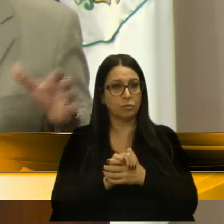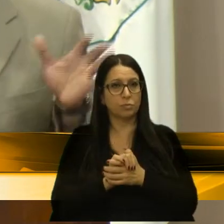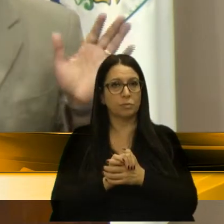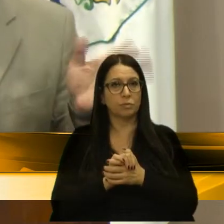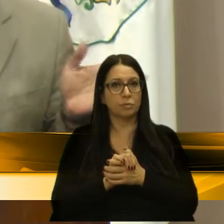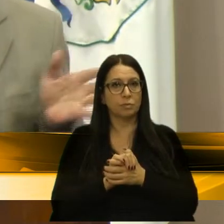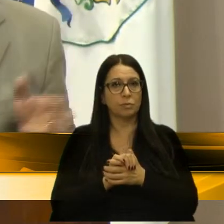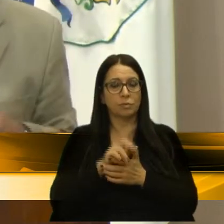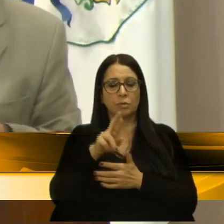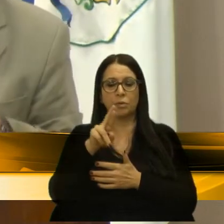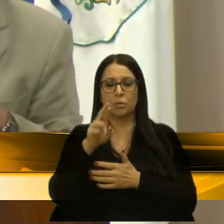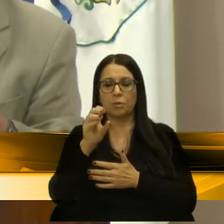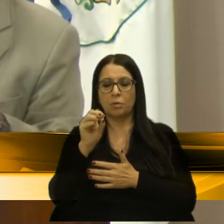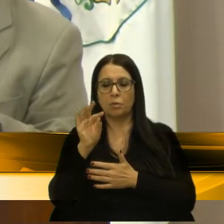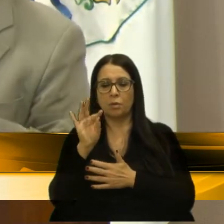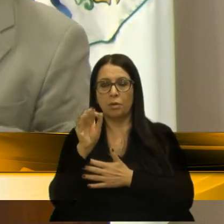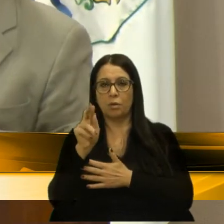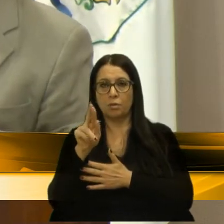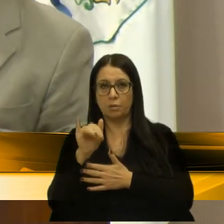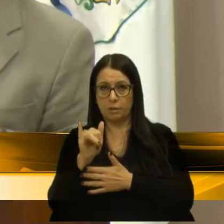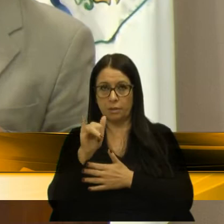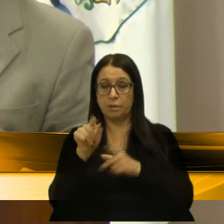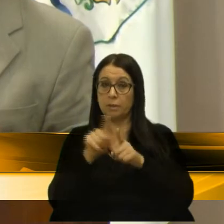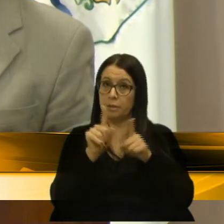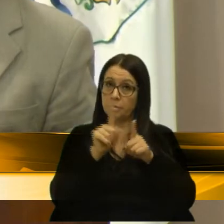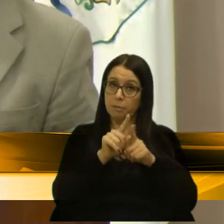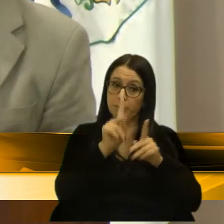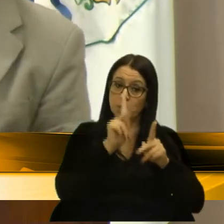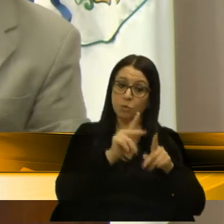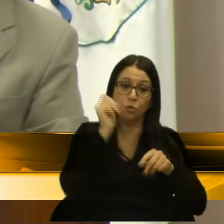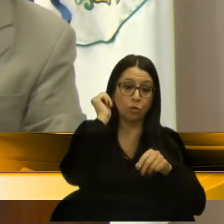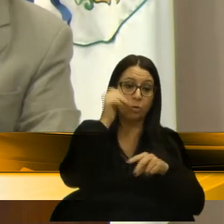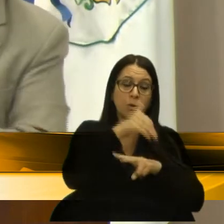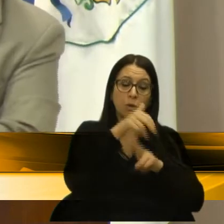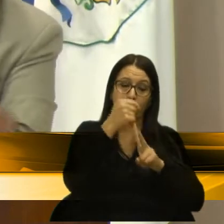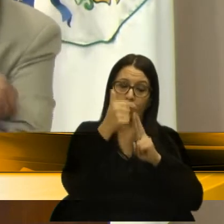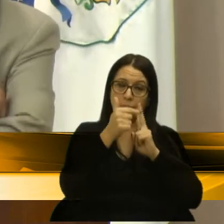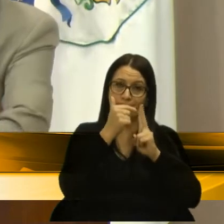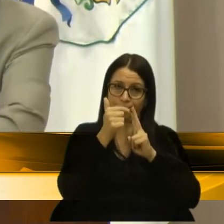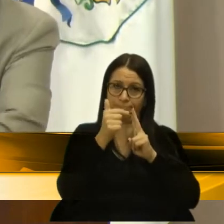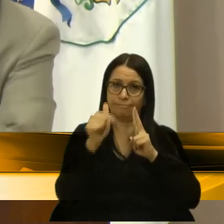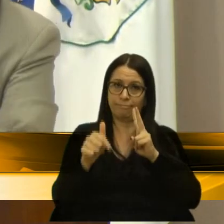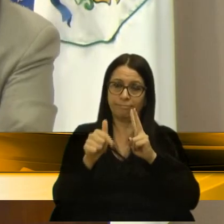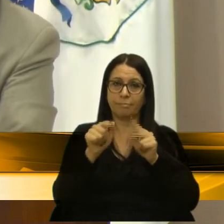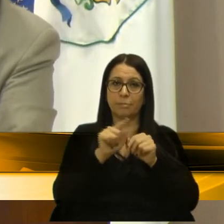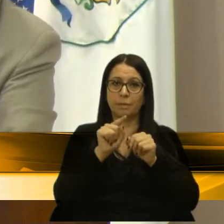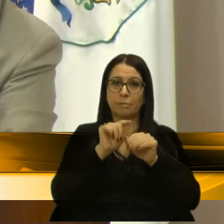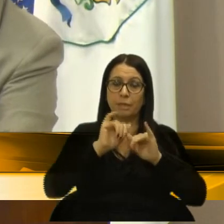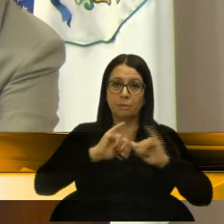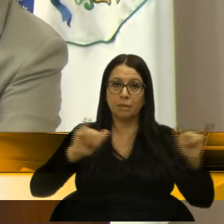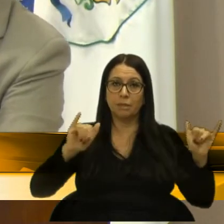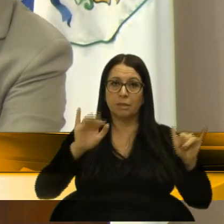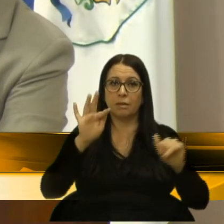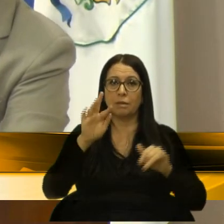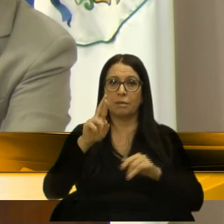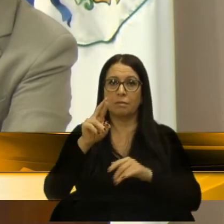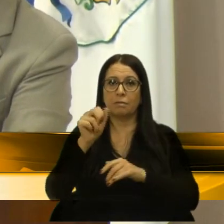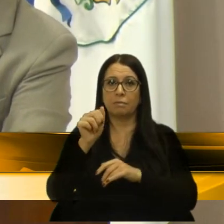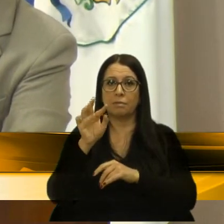que foi o Rotary Club e também a situação dos moradores de rua, através da campanha da